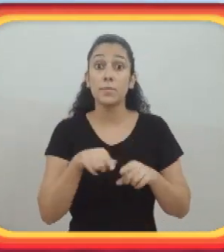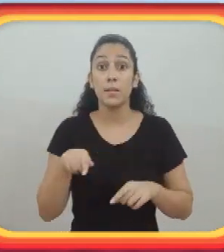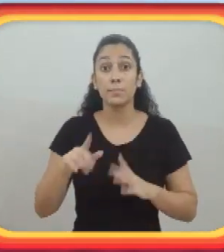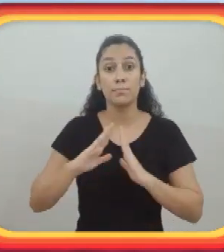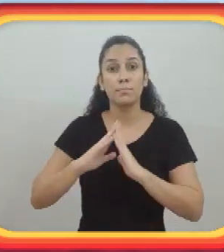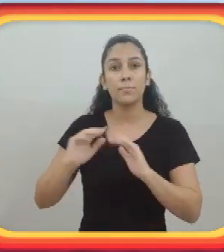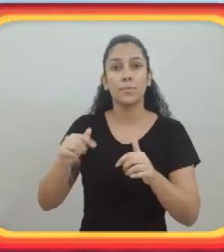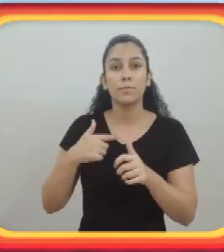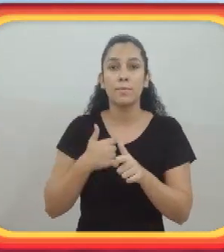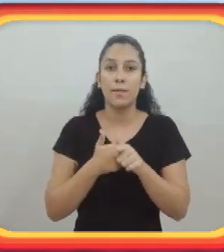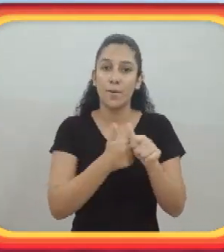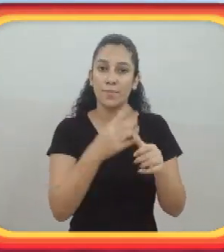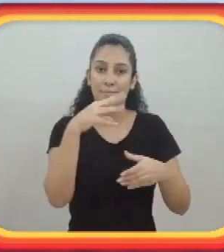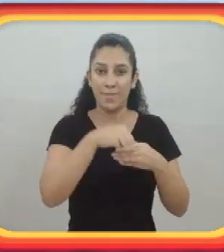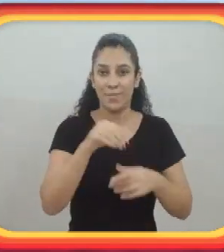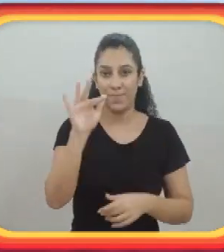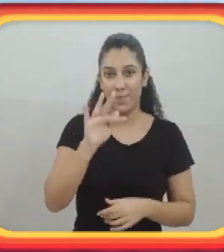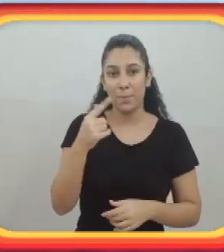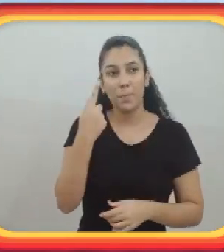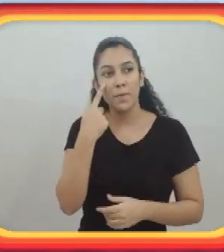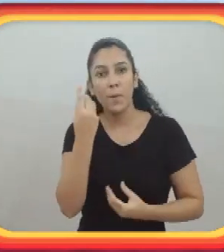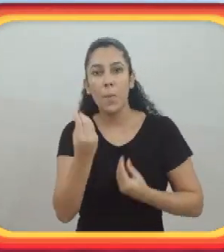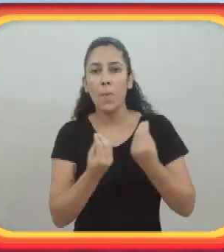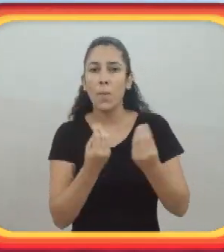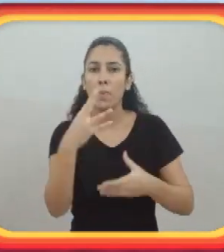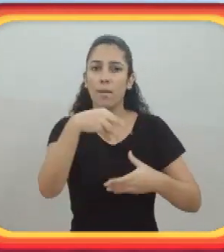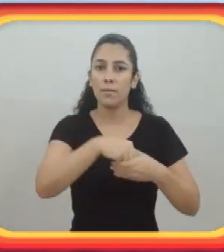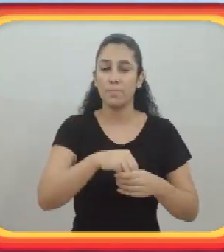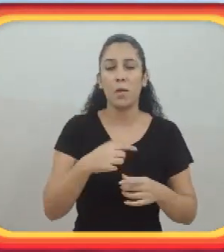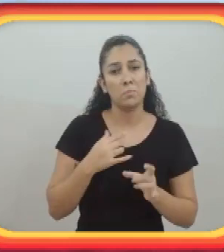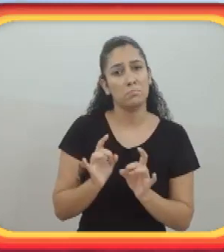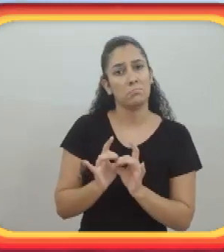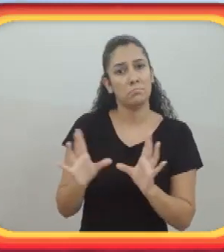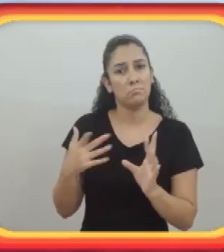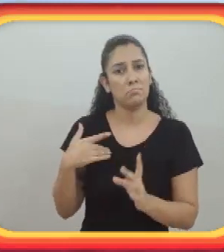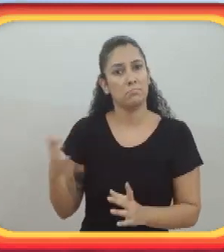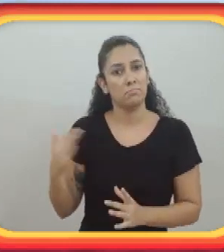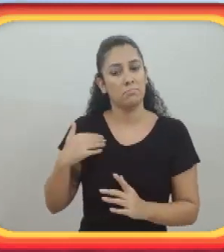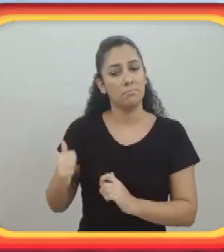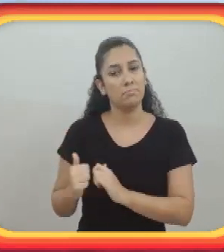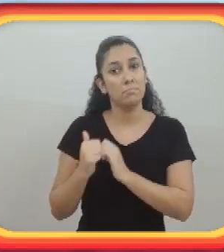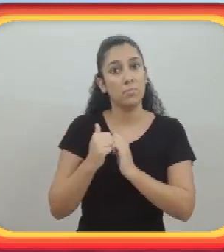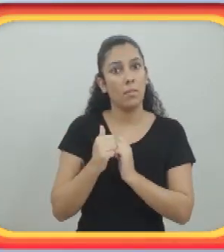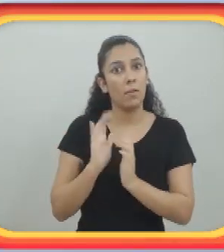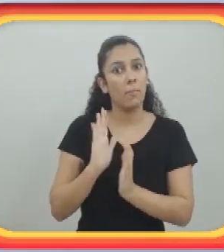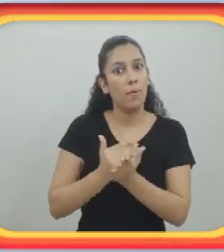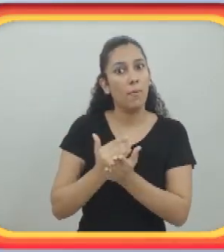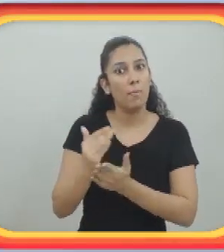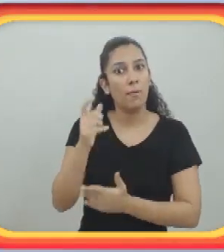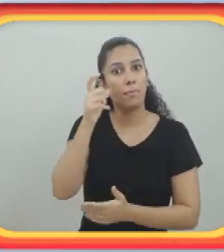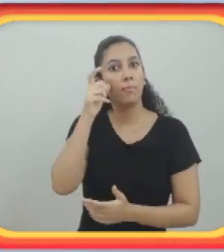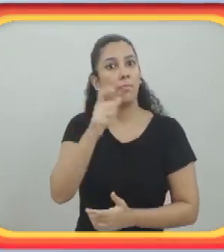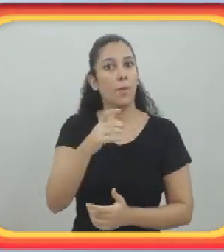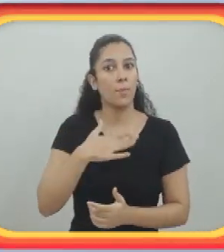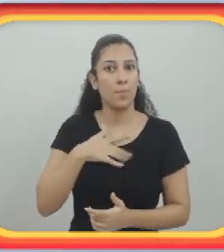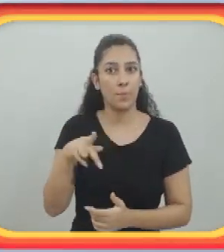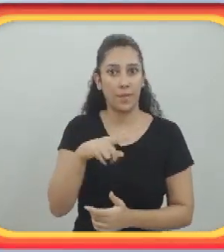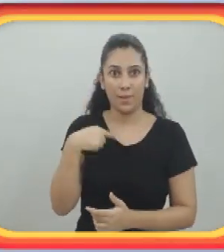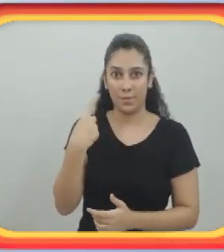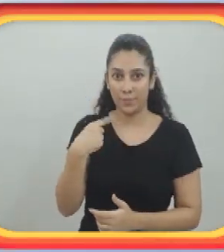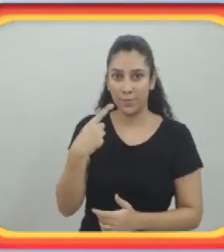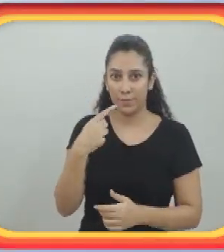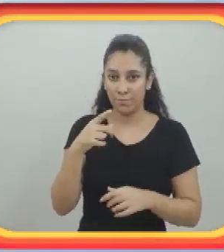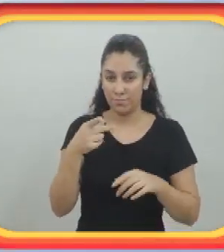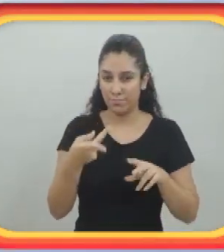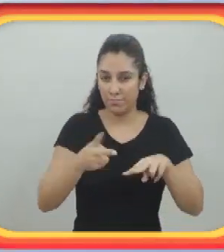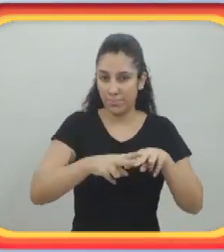profissionais capacitados para tratar o Lucas, né? Foi aí que eu resolvi retomar a minha faculdade de Direito. Ele me pedia para